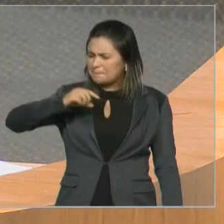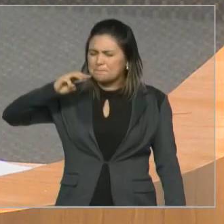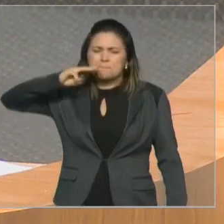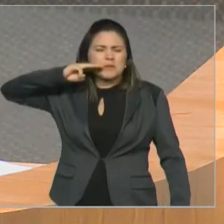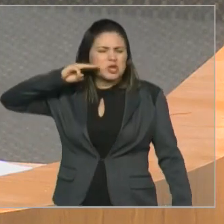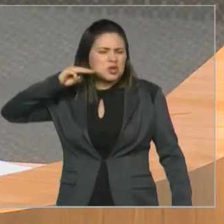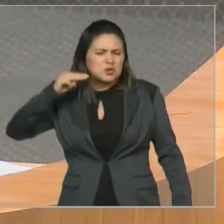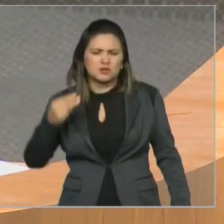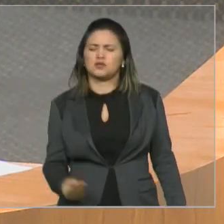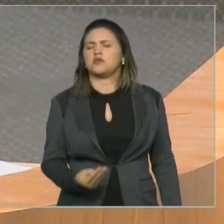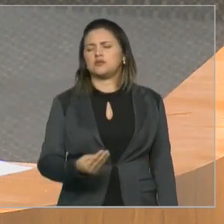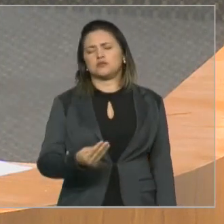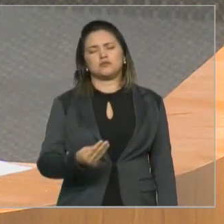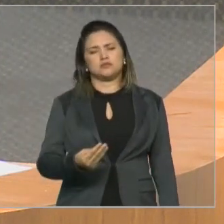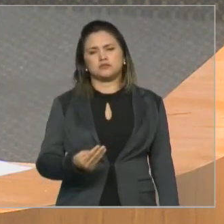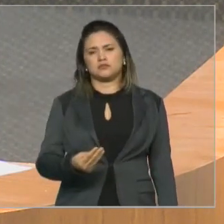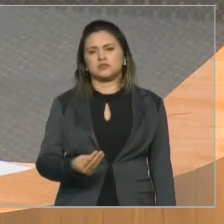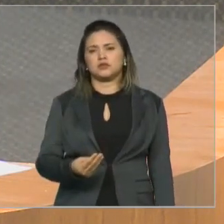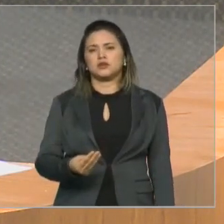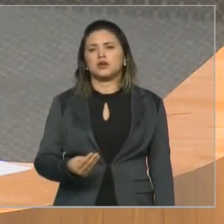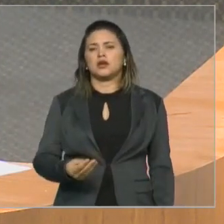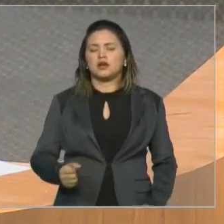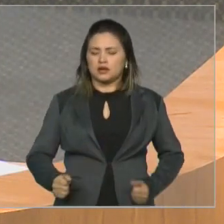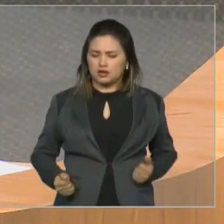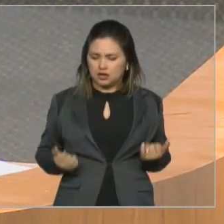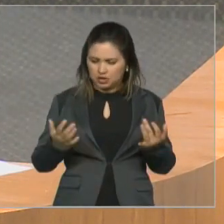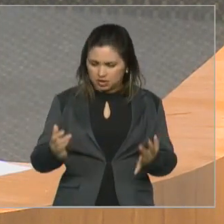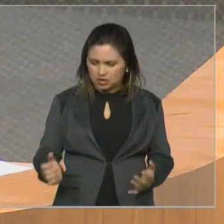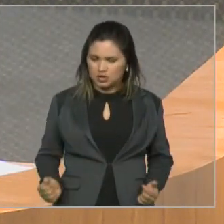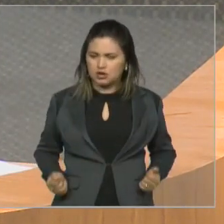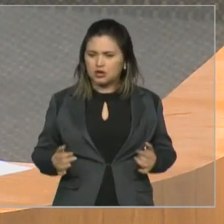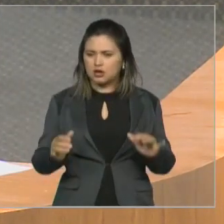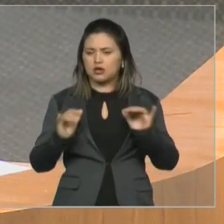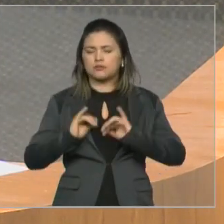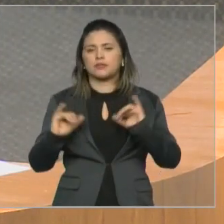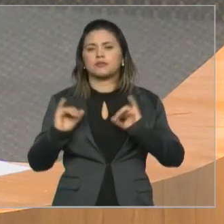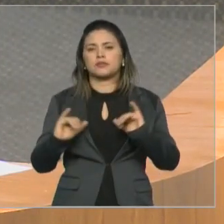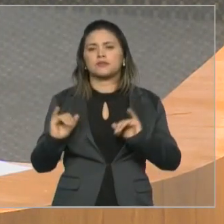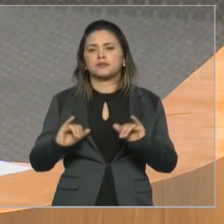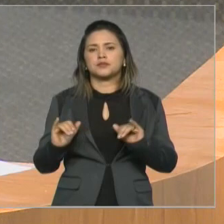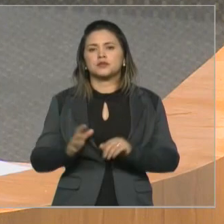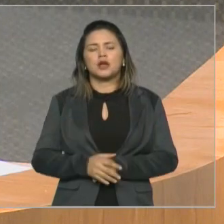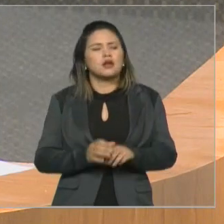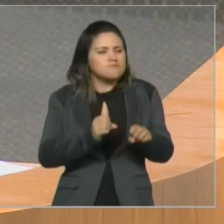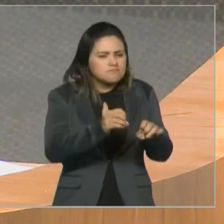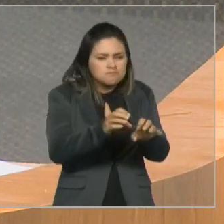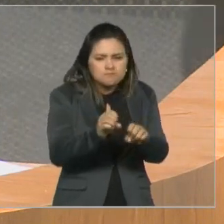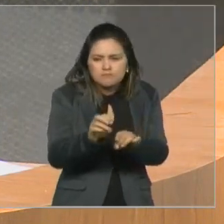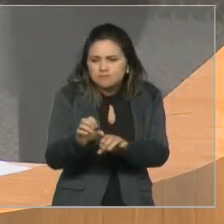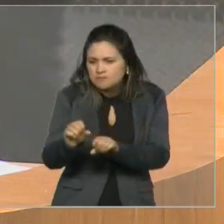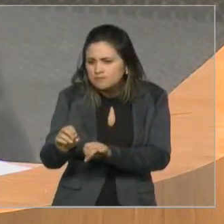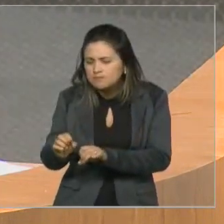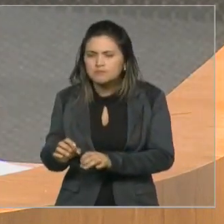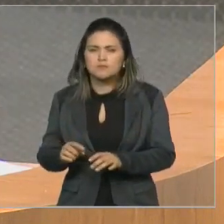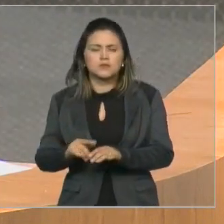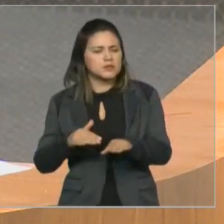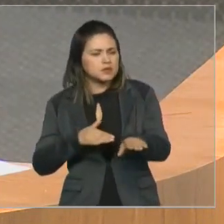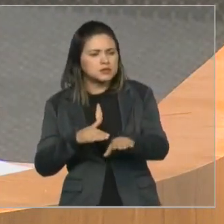governo. Não com campanhas educativas. Não com campanhas educativas no trânsito.